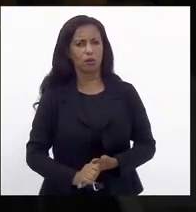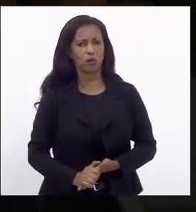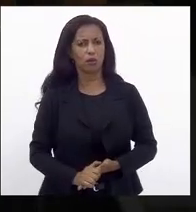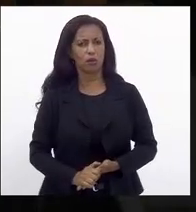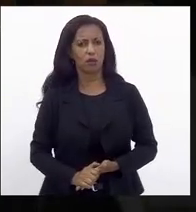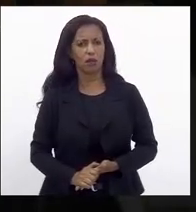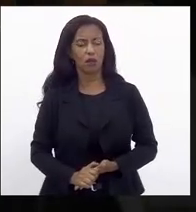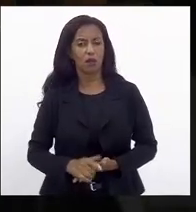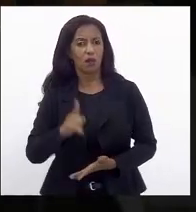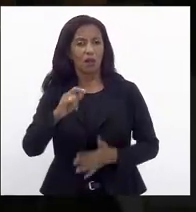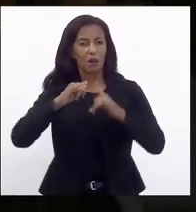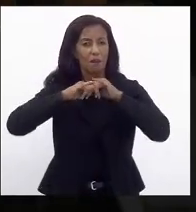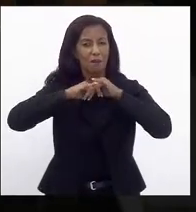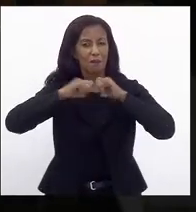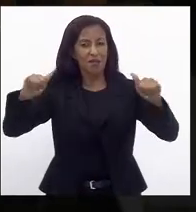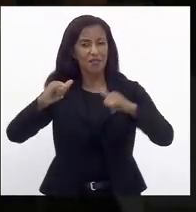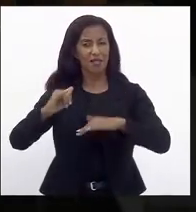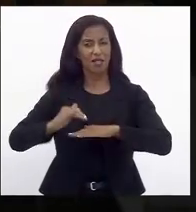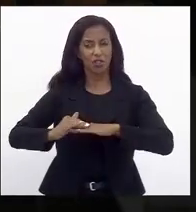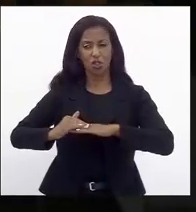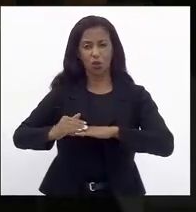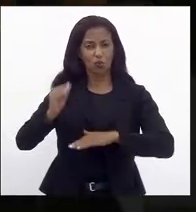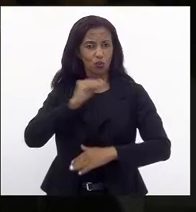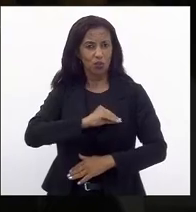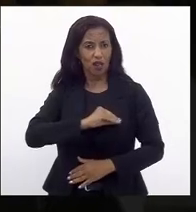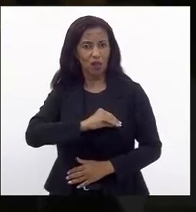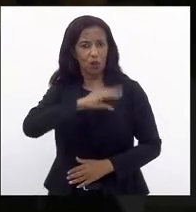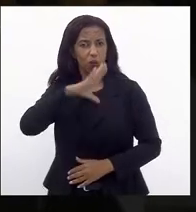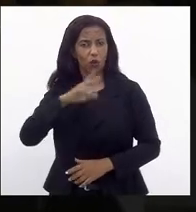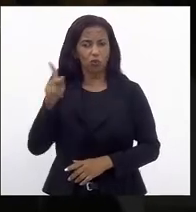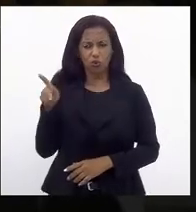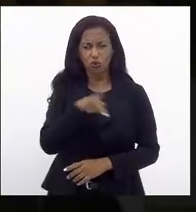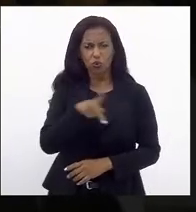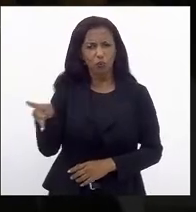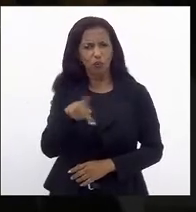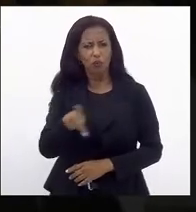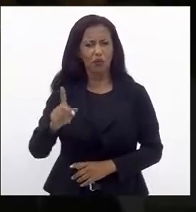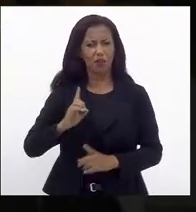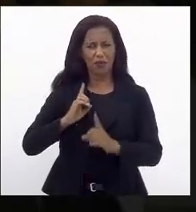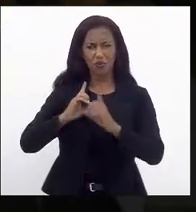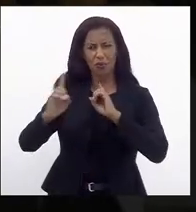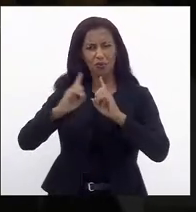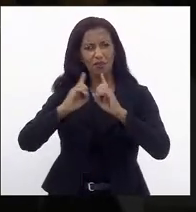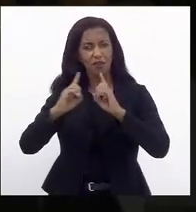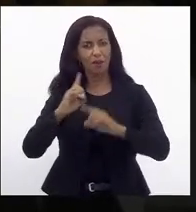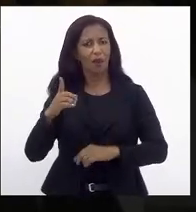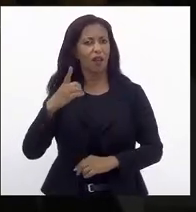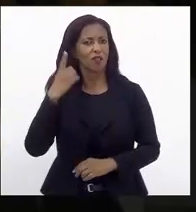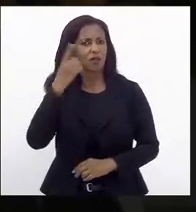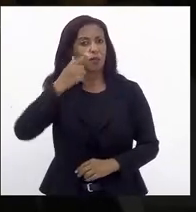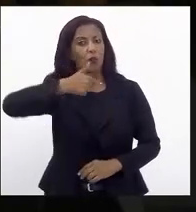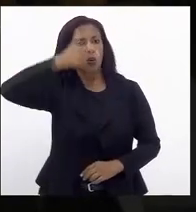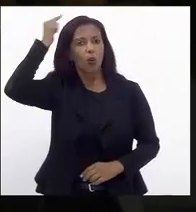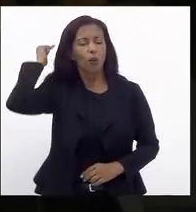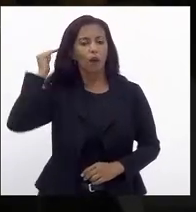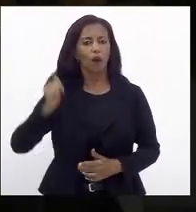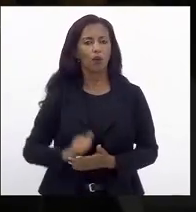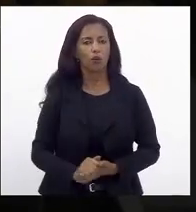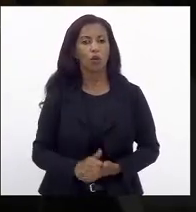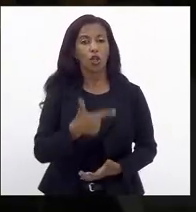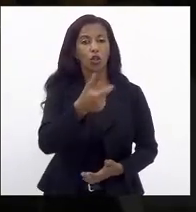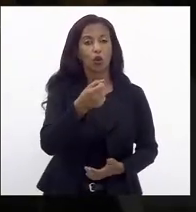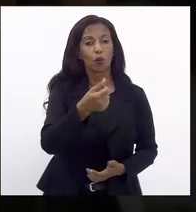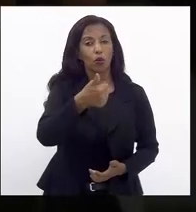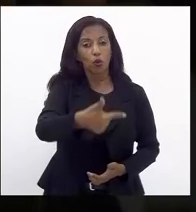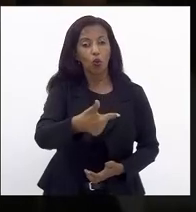da mensagem que o aumento dos professores nós fizemos do debate Deputado nos Paulo e 12